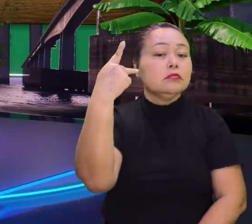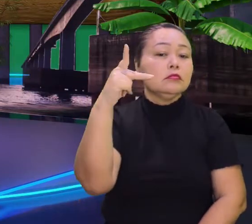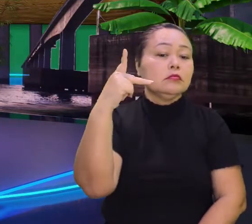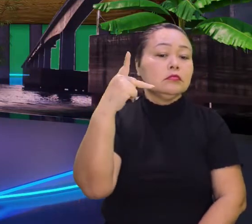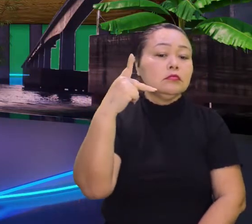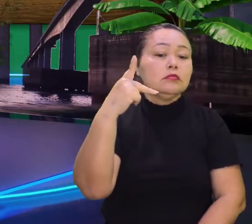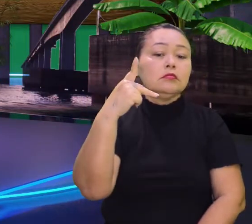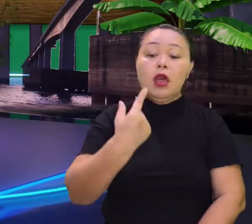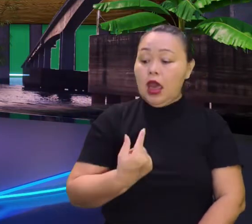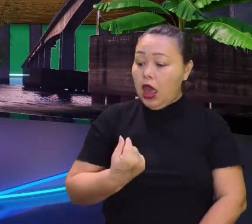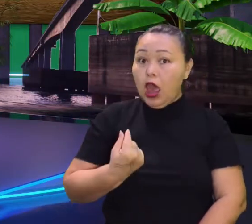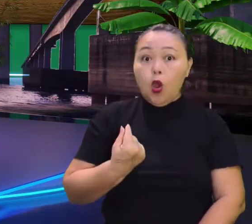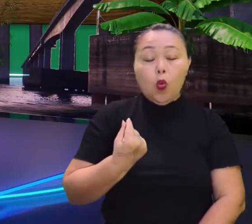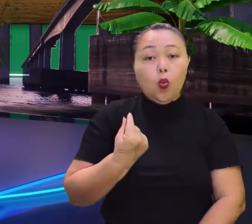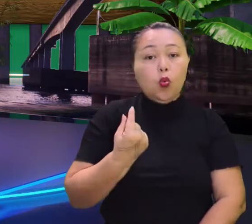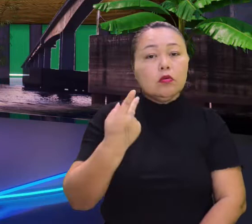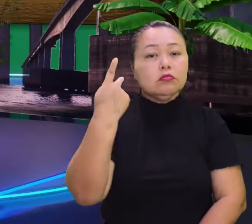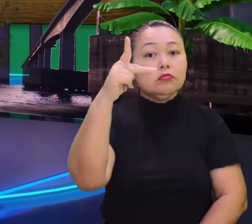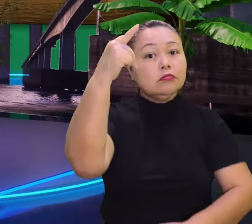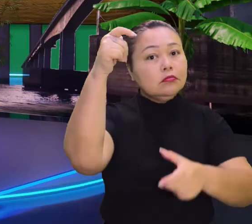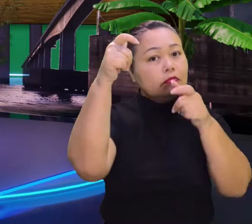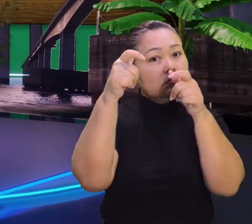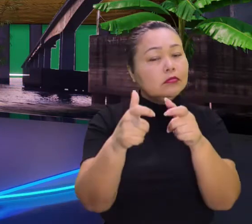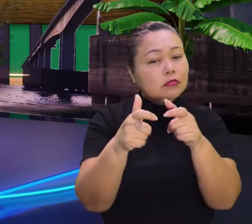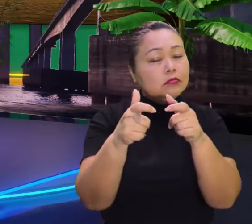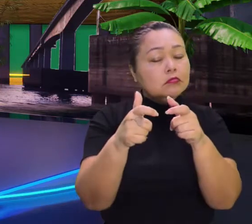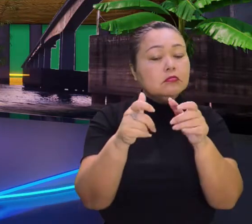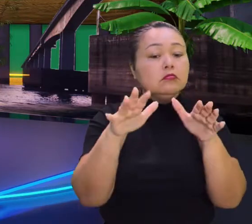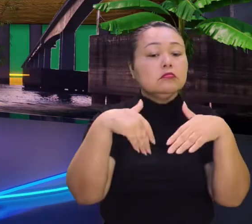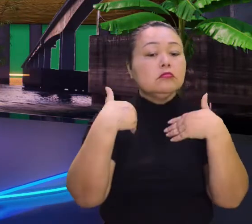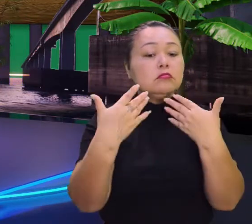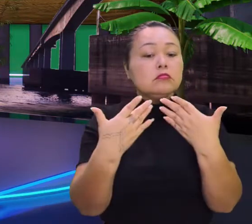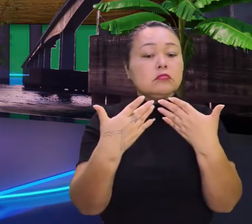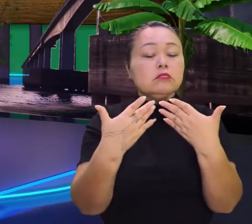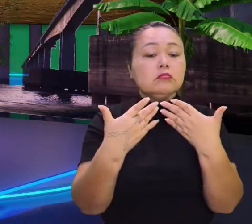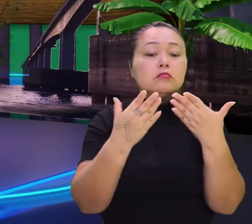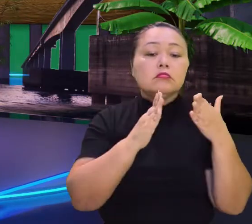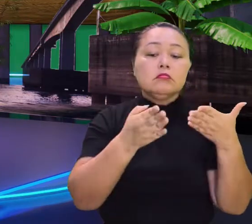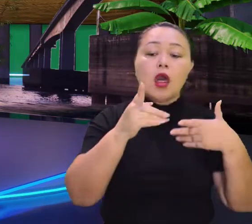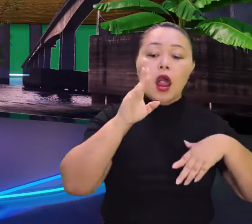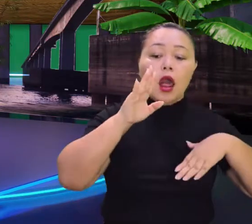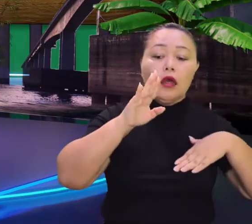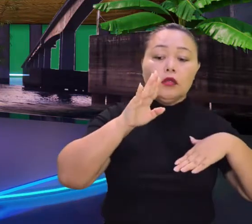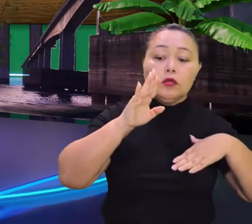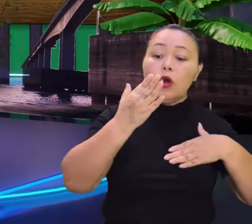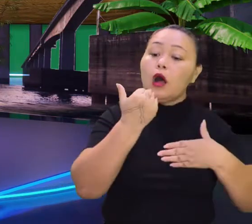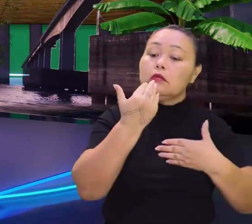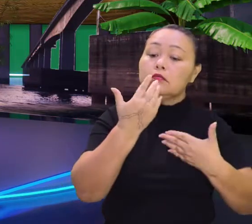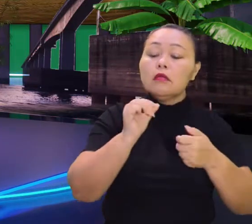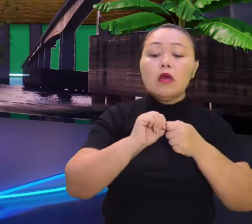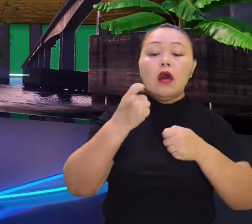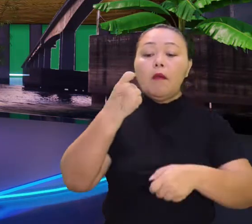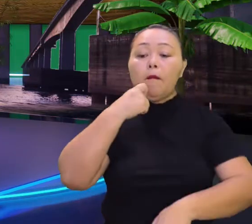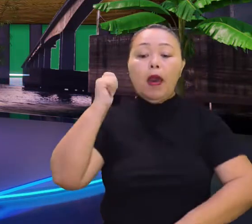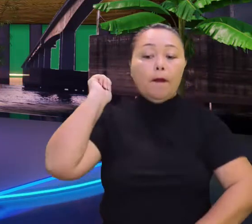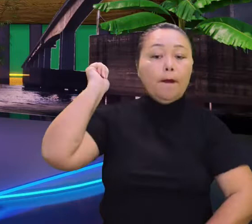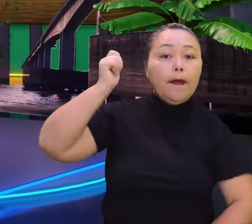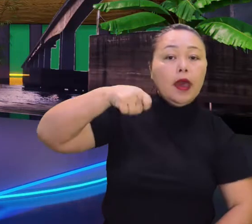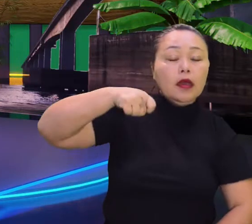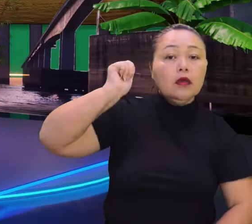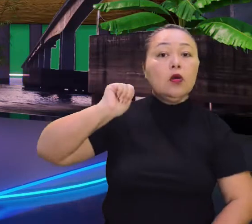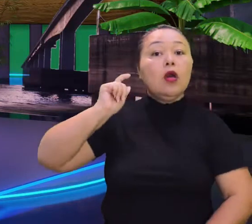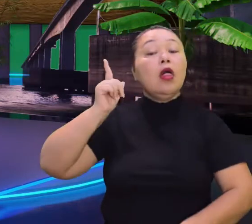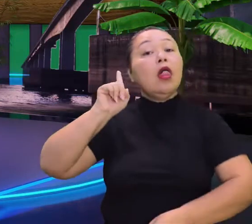a economia do seu lugar. Seja para a questão do alimento, da pesca, seja para